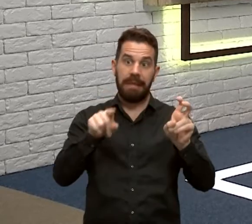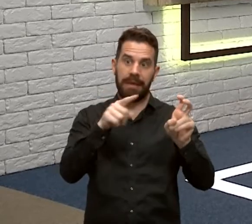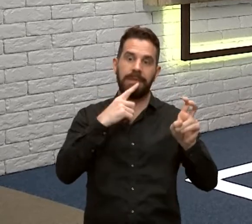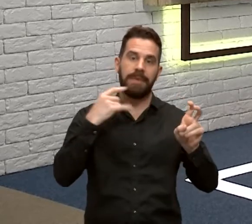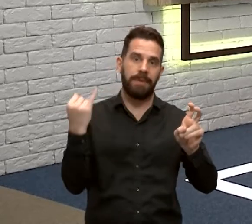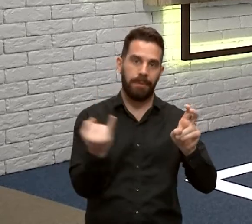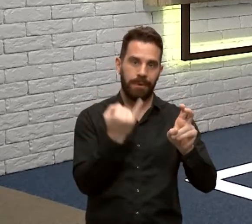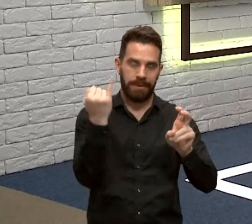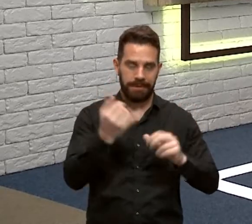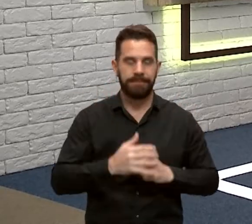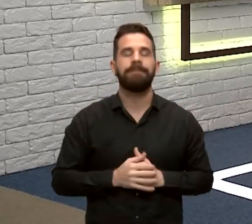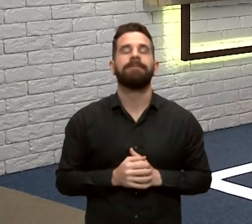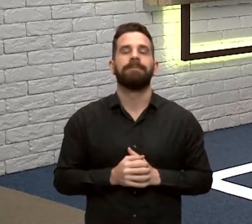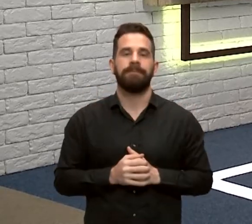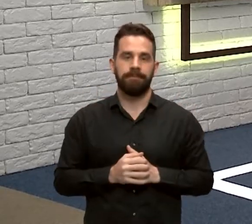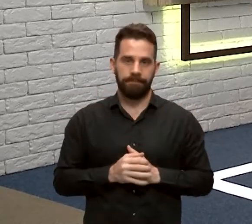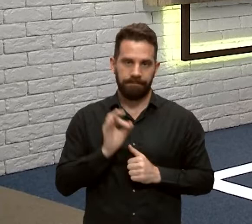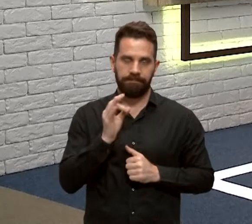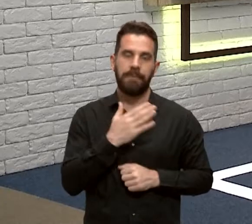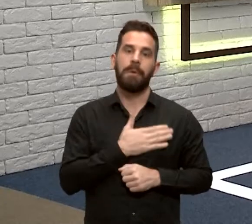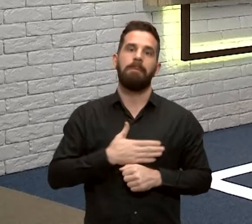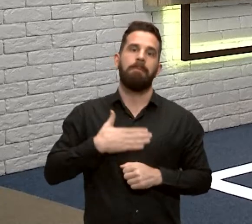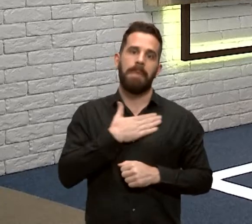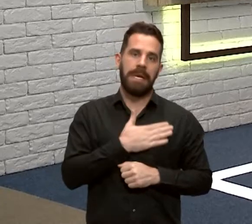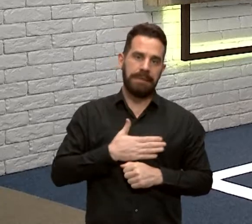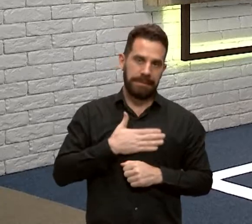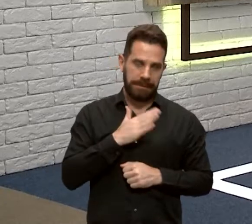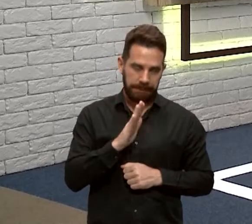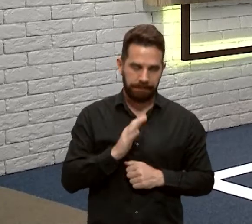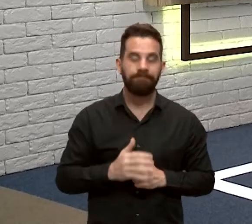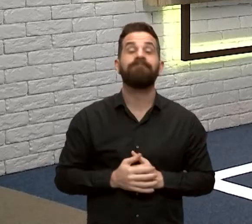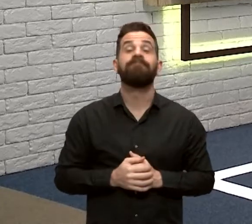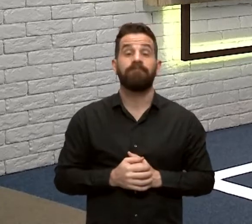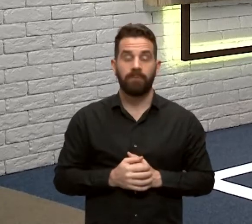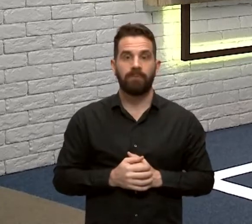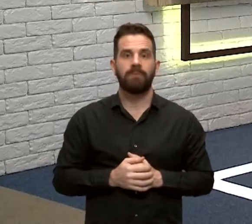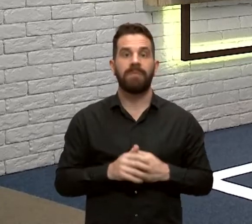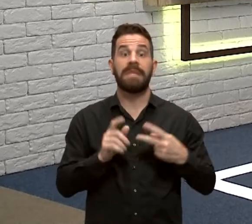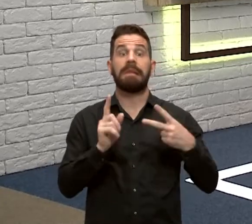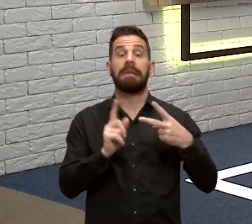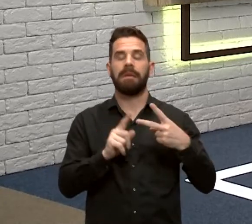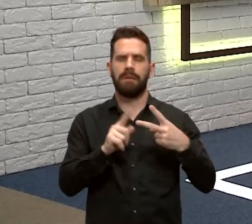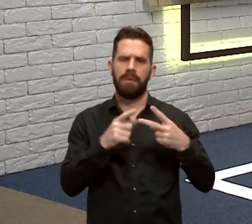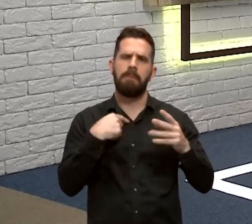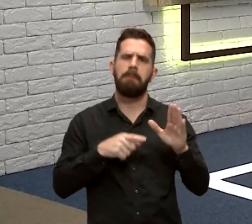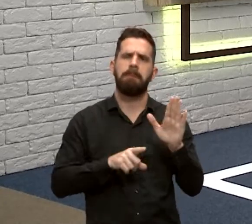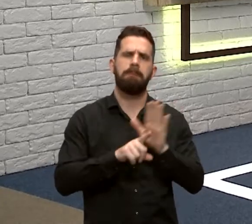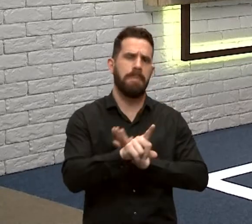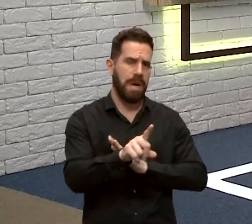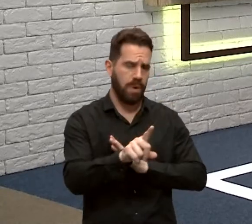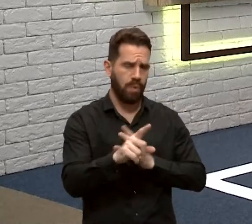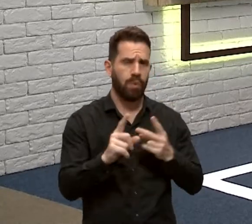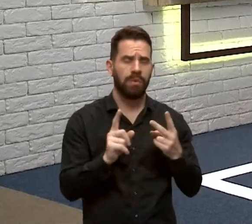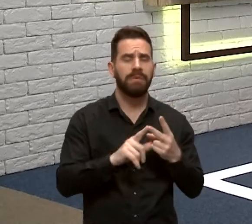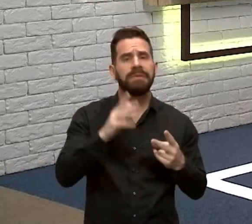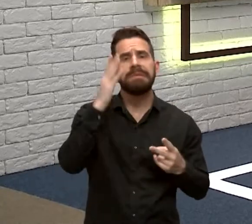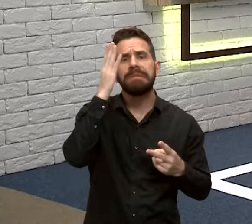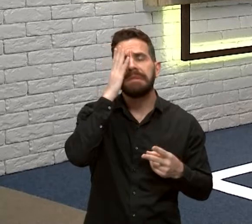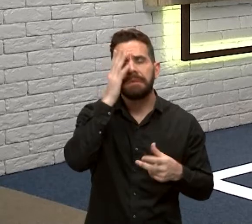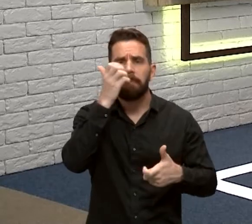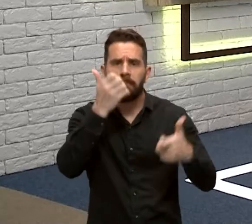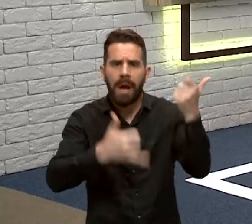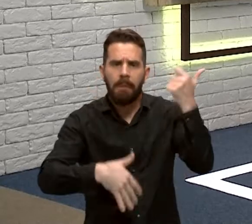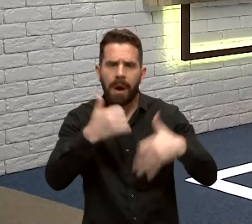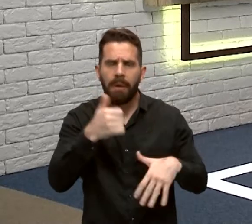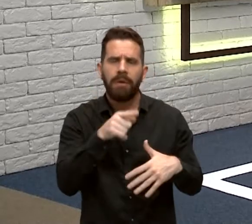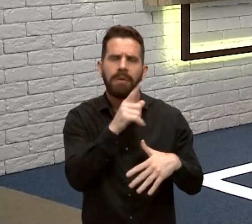importante. O prazer é nosso. Célia, eu gostaria de começar com você. Gostaria que você comentasse um pouco para a gente sobre